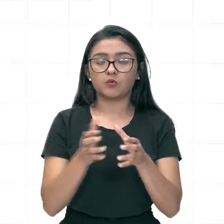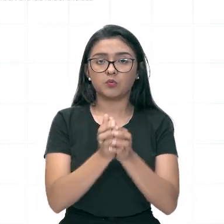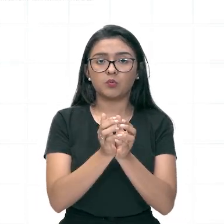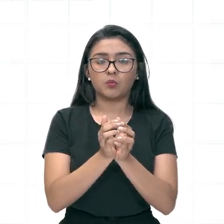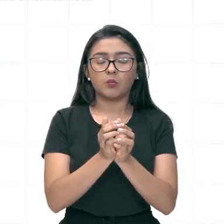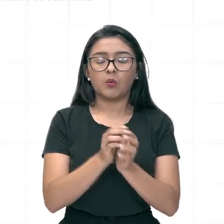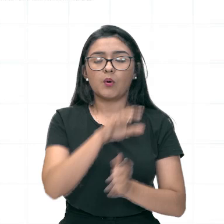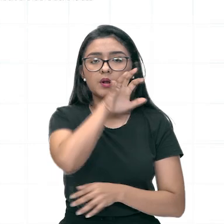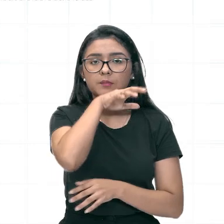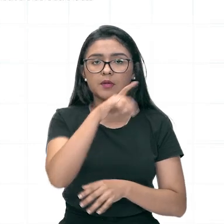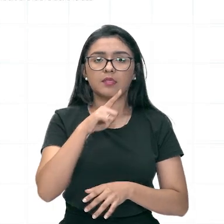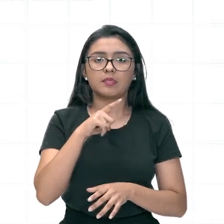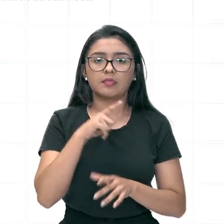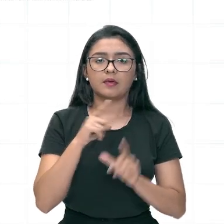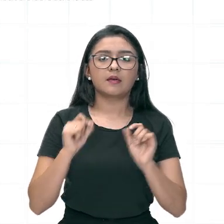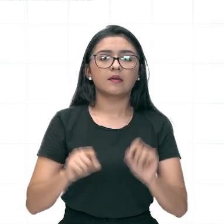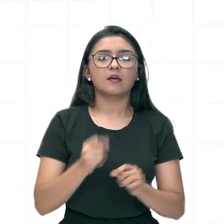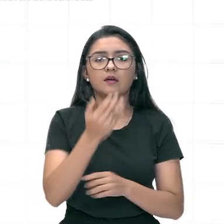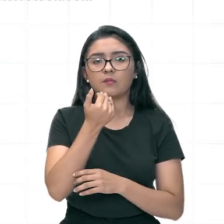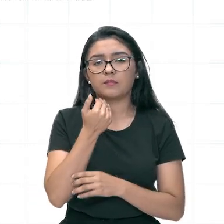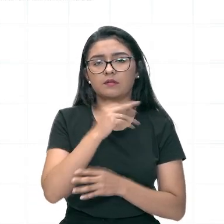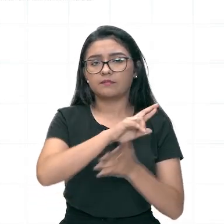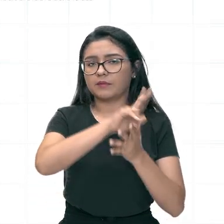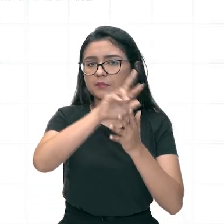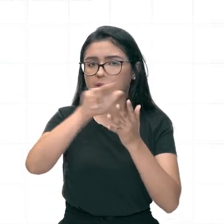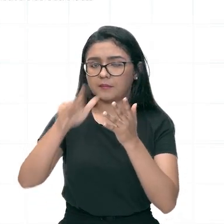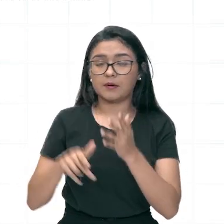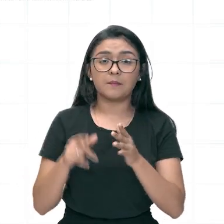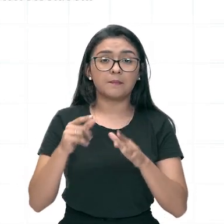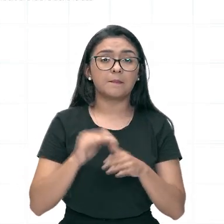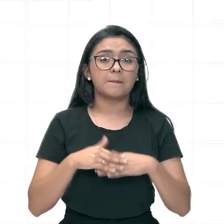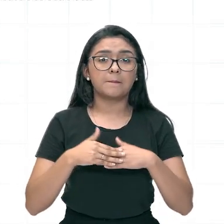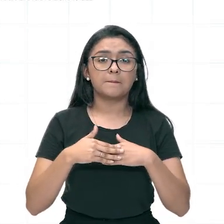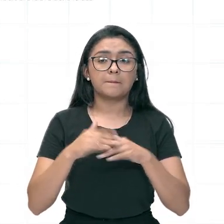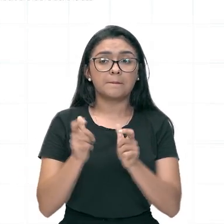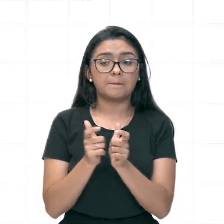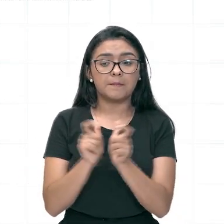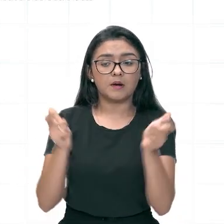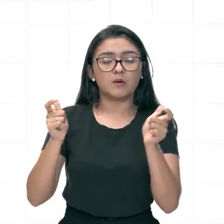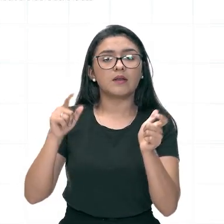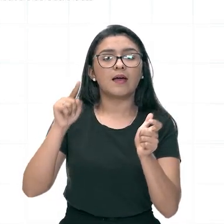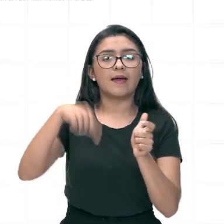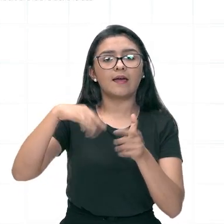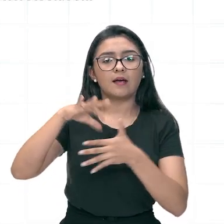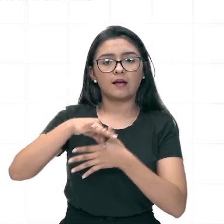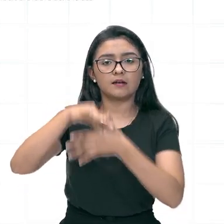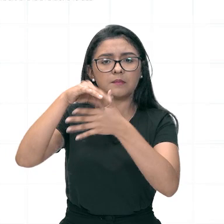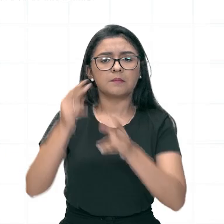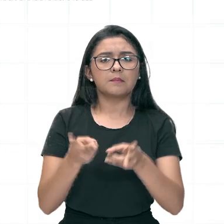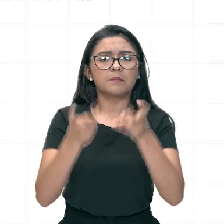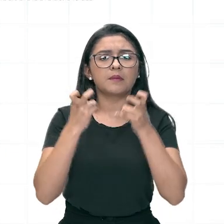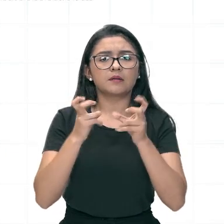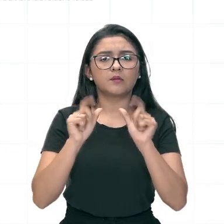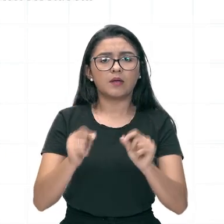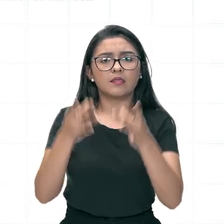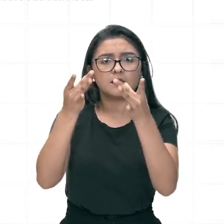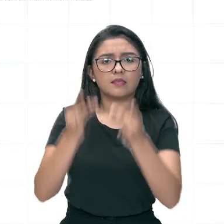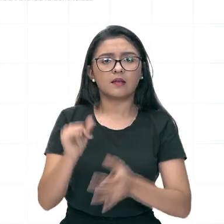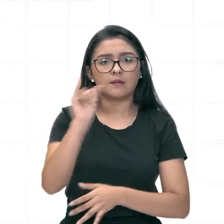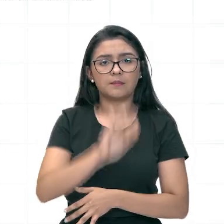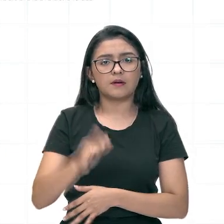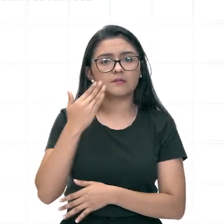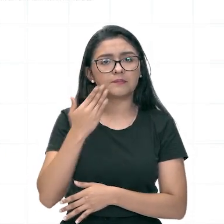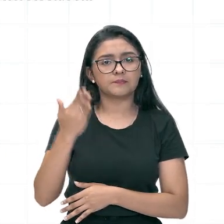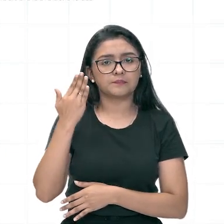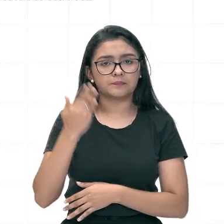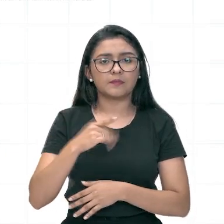bastante variável e a maioria dos répteis eles serão carnívoros. Olha essa imagem, presta atenção aí nos detalhes.